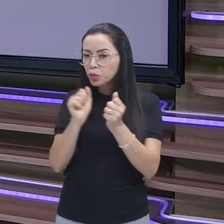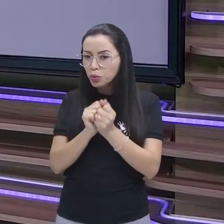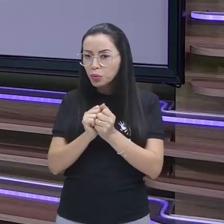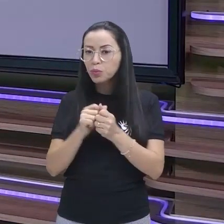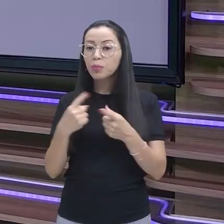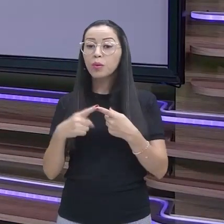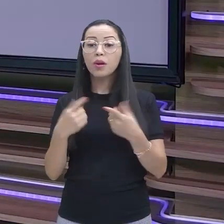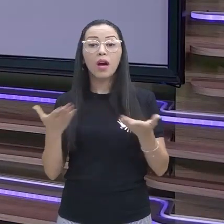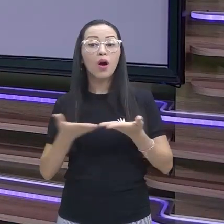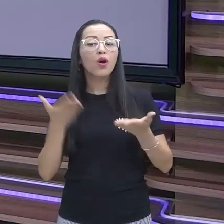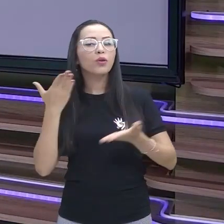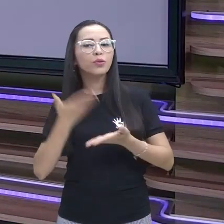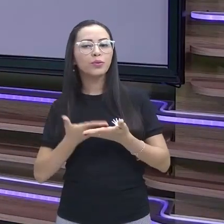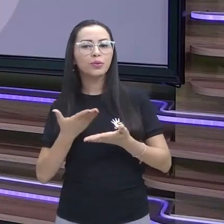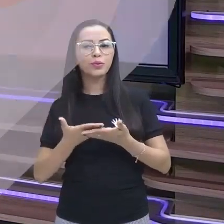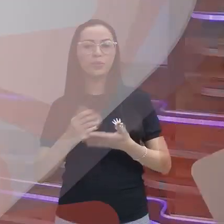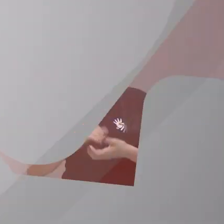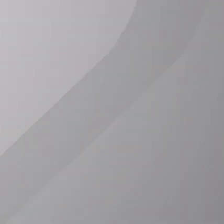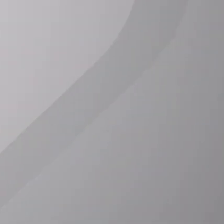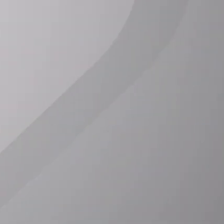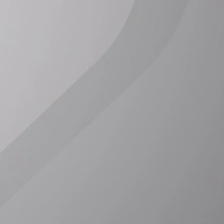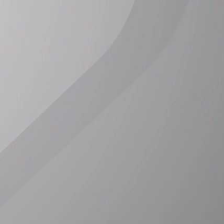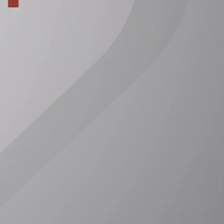hora de estudar.